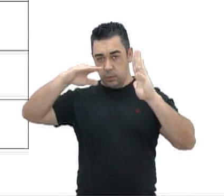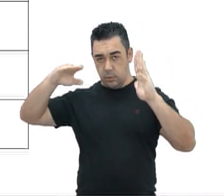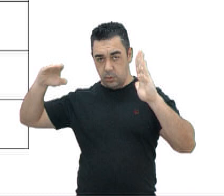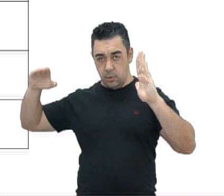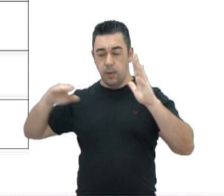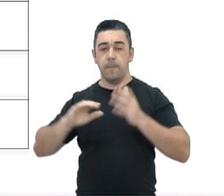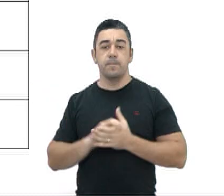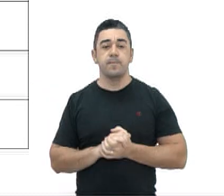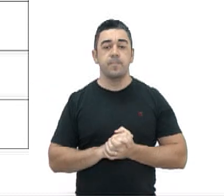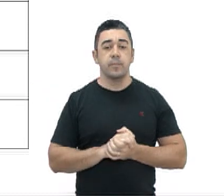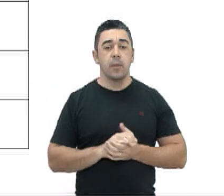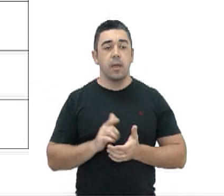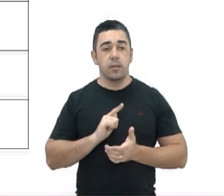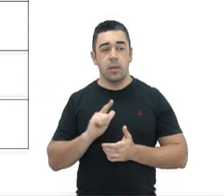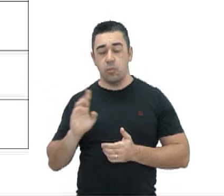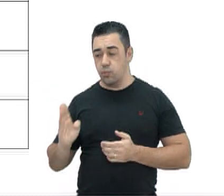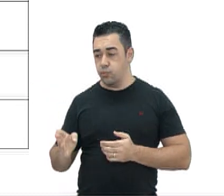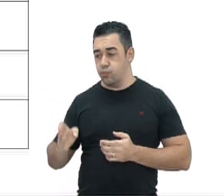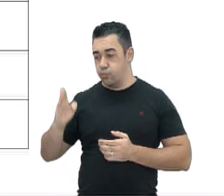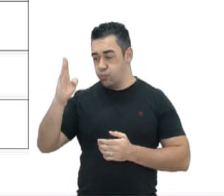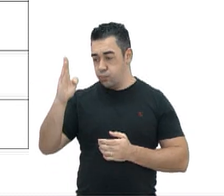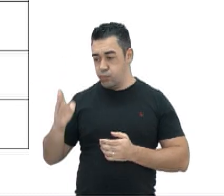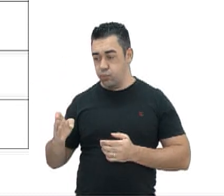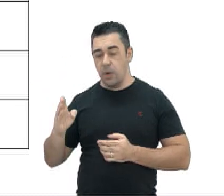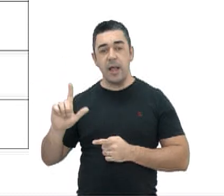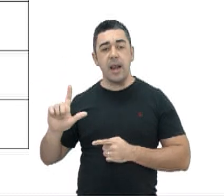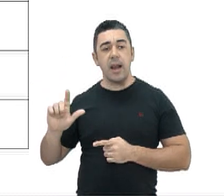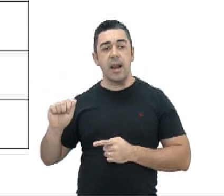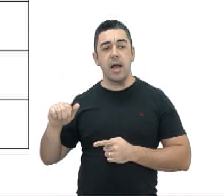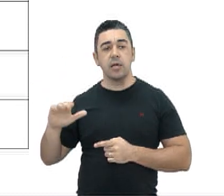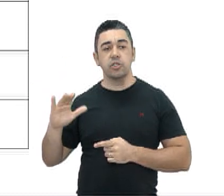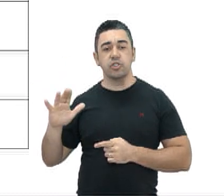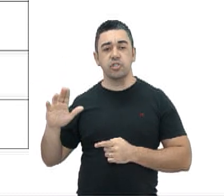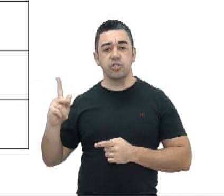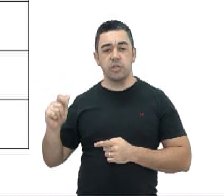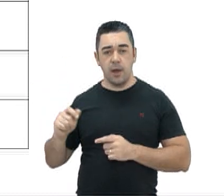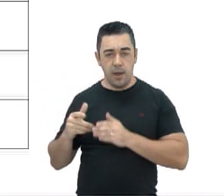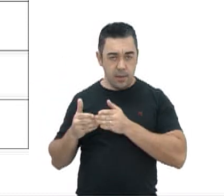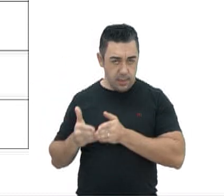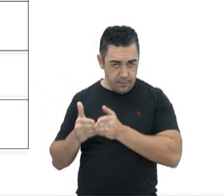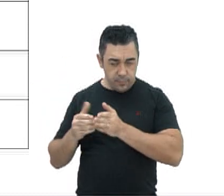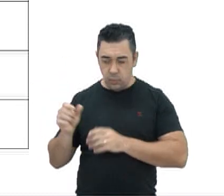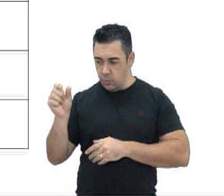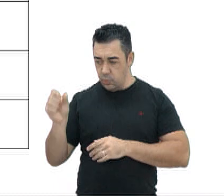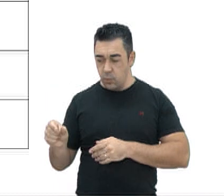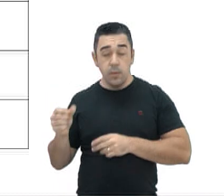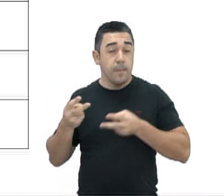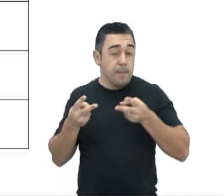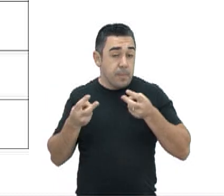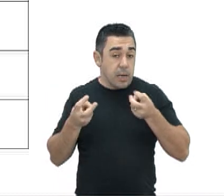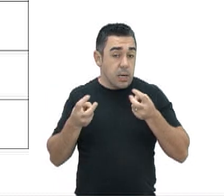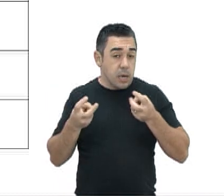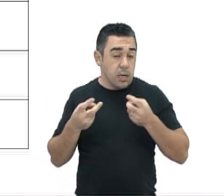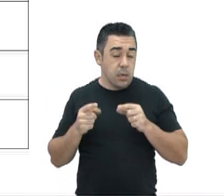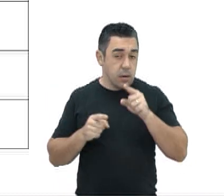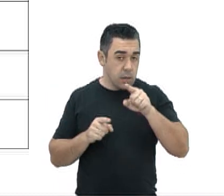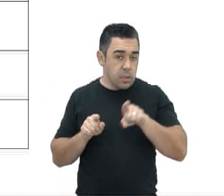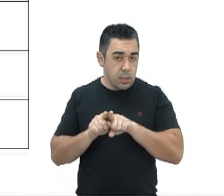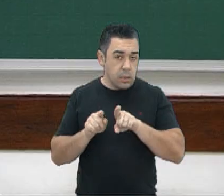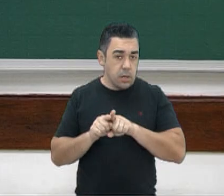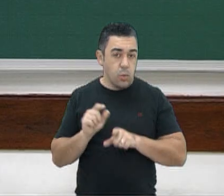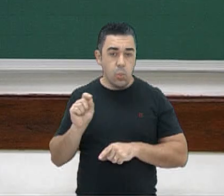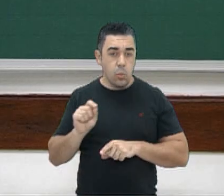horizontalmente e nós temos uma lancha alinhada verticalmente no tabuleiro. Perceba também que